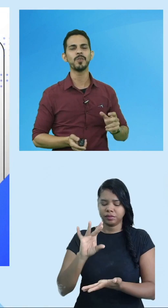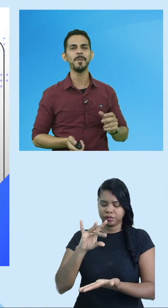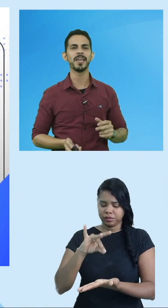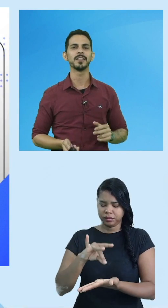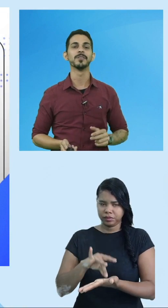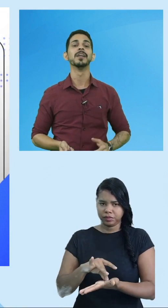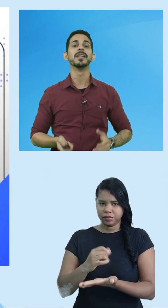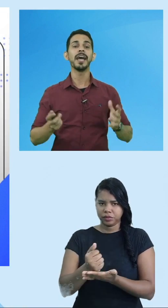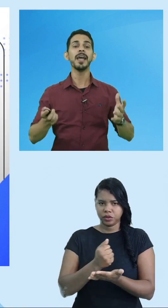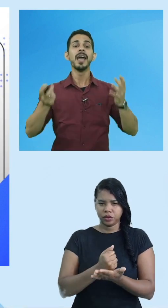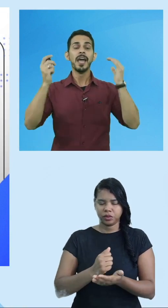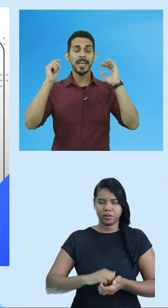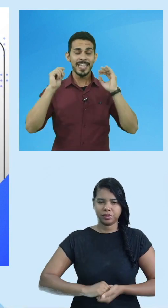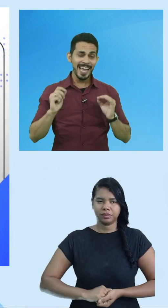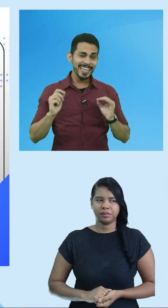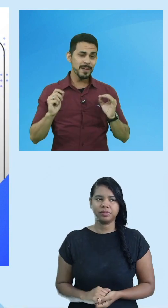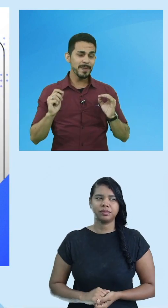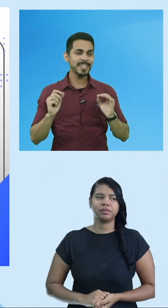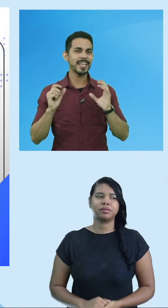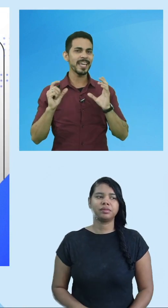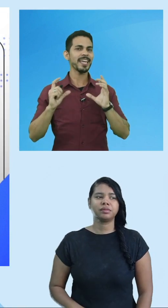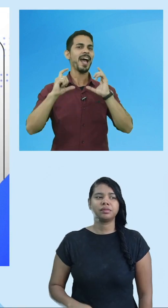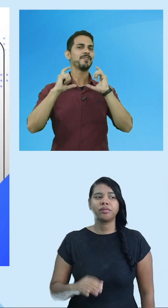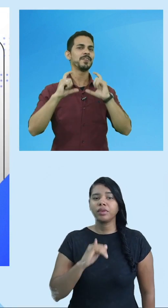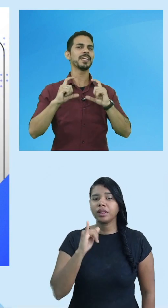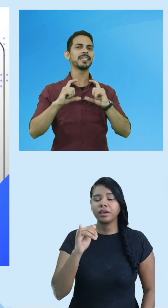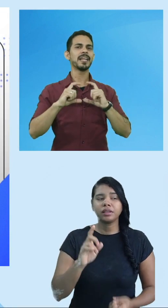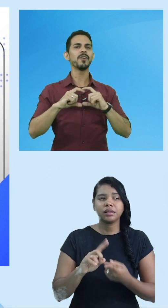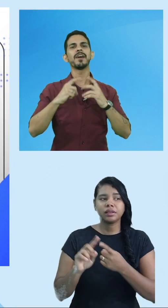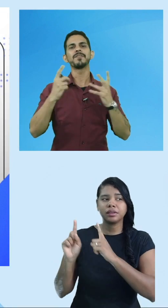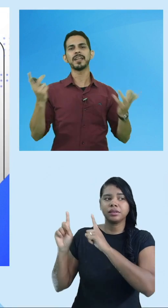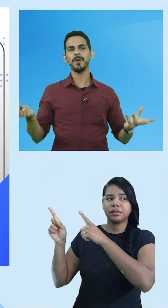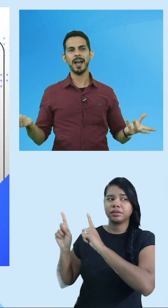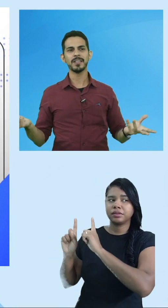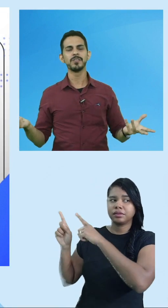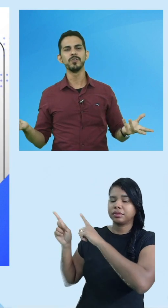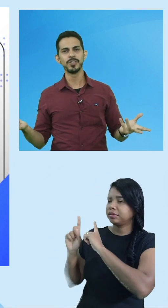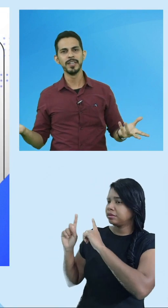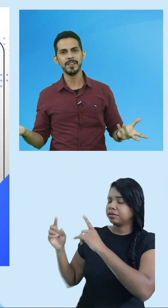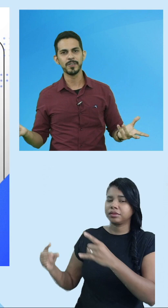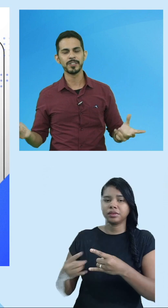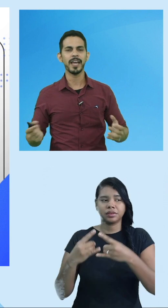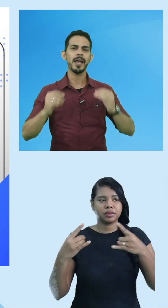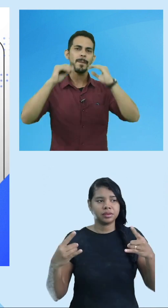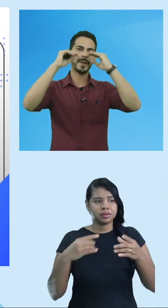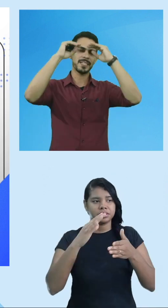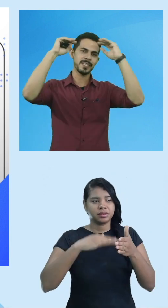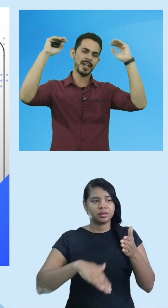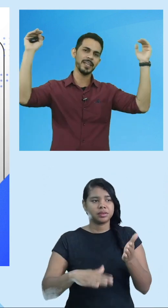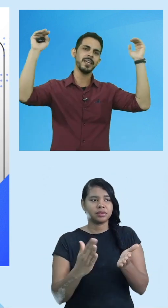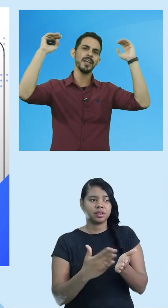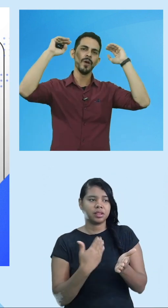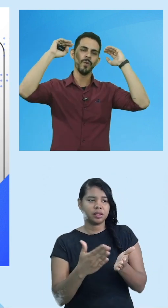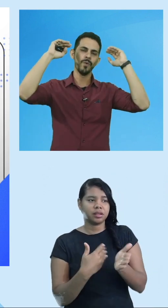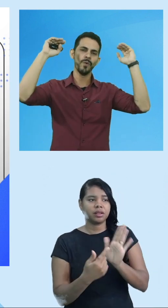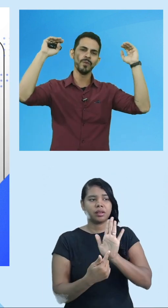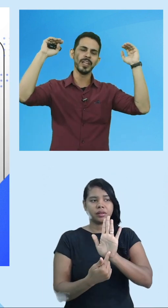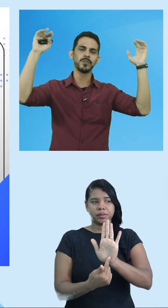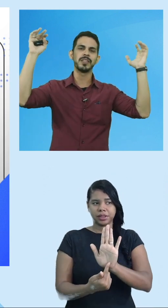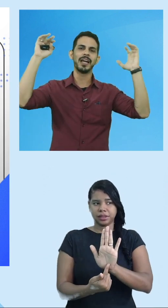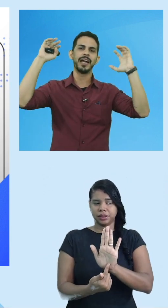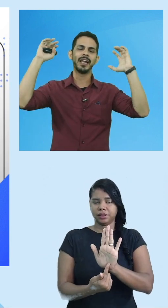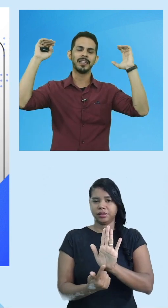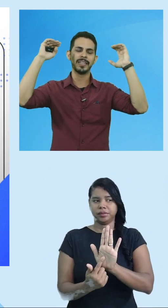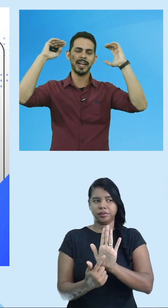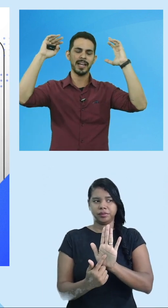do documento, né? E aí também tem a ficha catalográfica, que é o caso dos livros, né? Apresenta ali